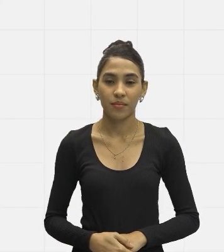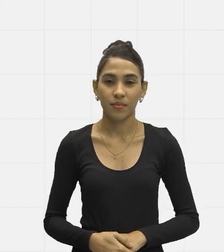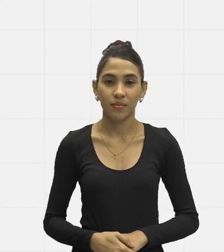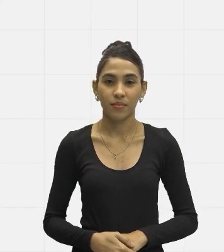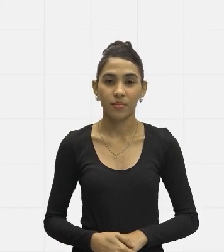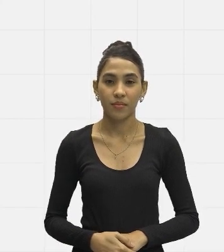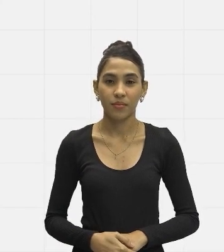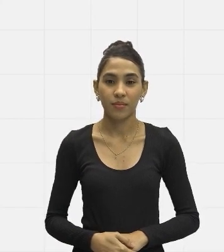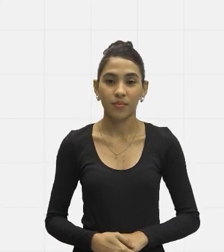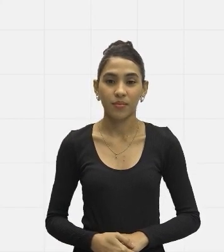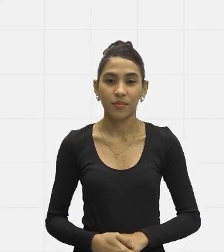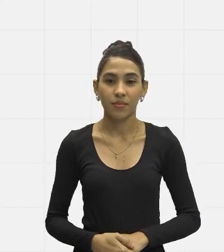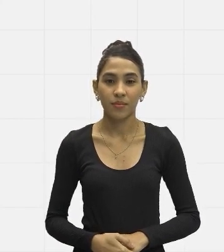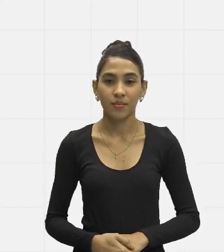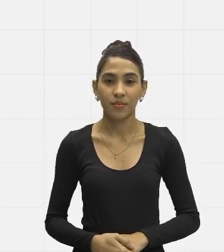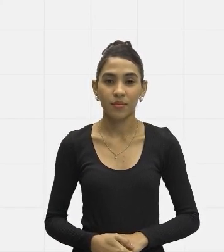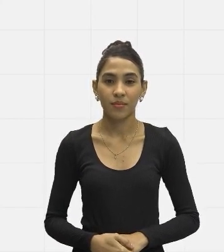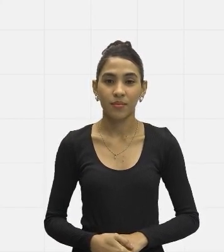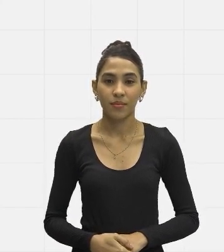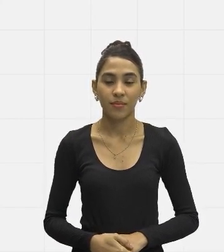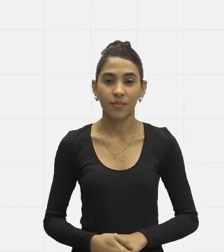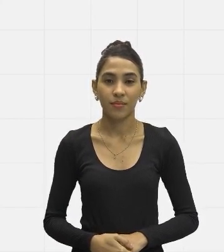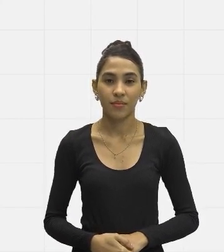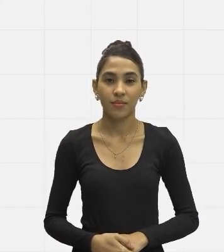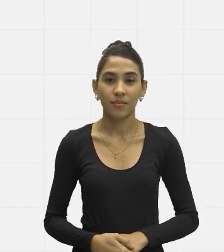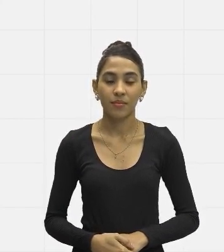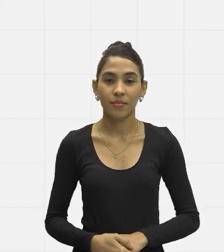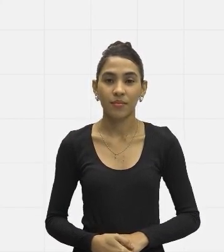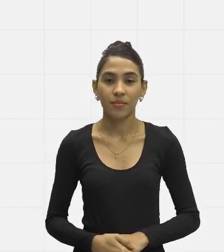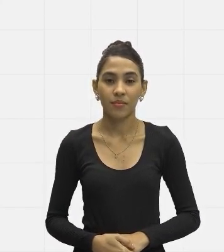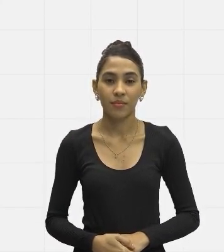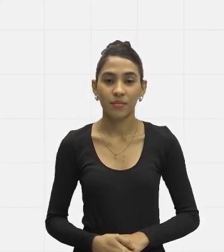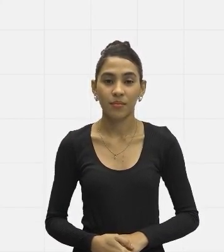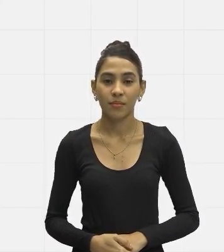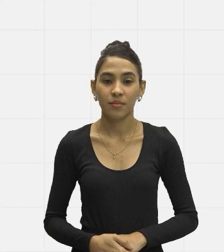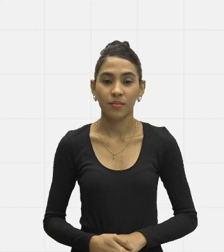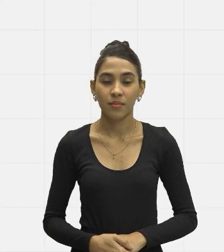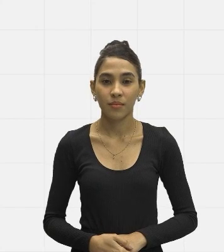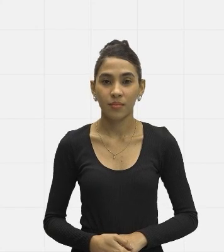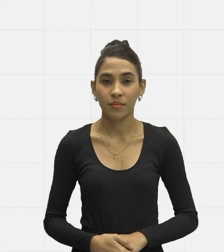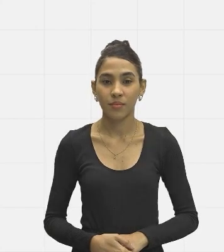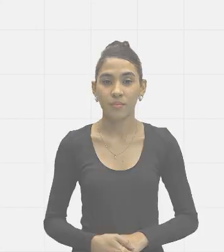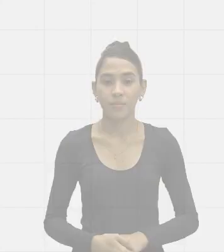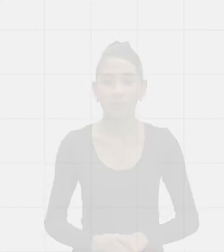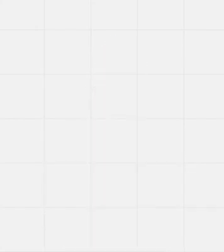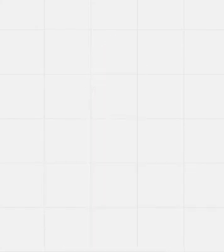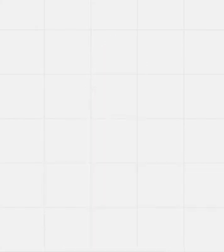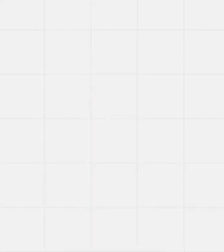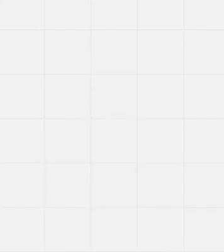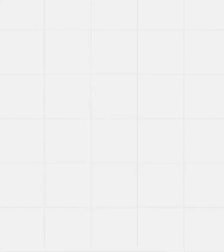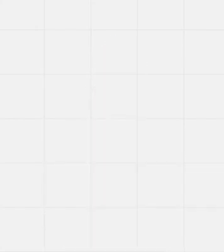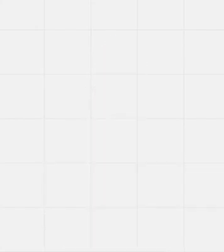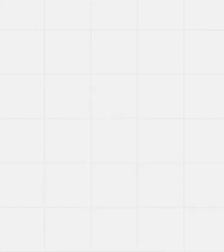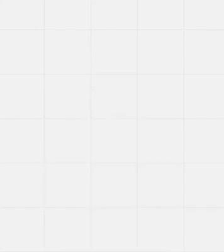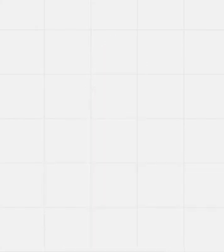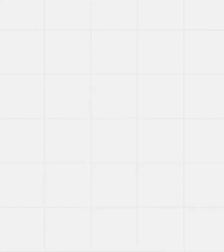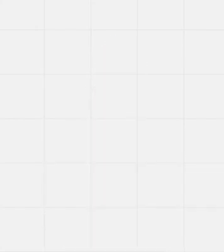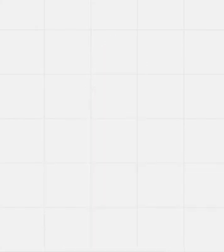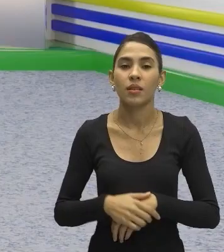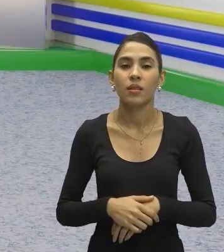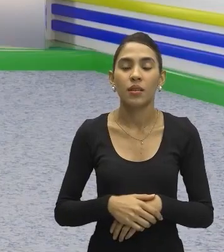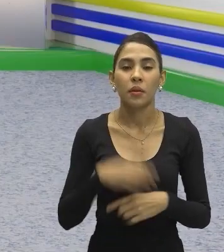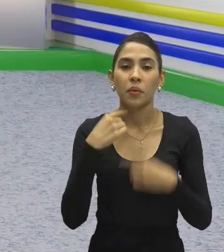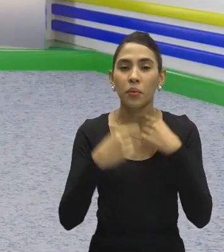Essas foram nossas informações, né, desse segundo momento. A gente espera que tenha sido um momento proveitoso aí, né, de tirar